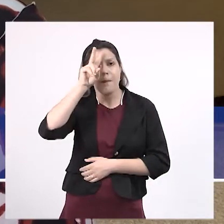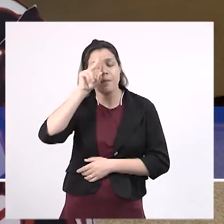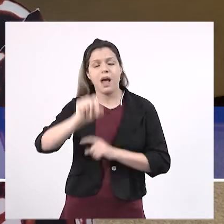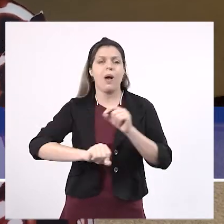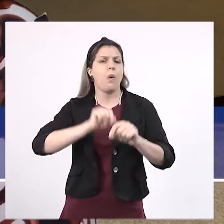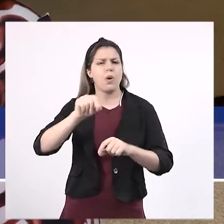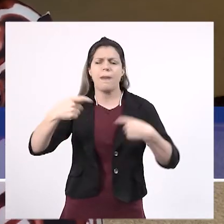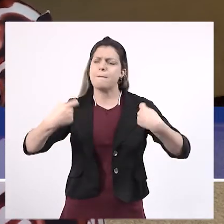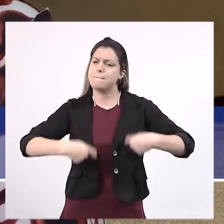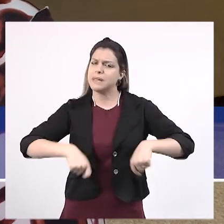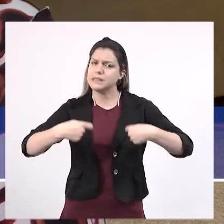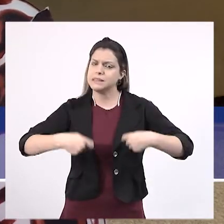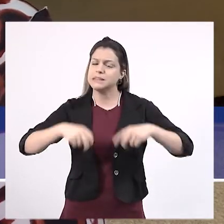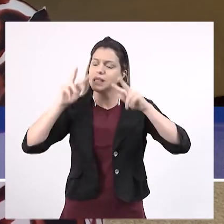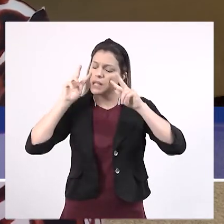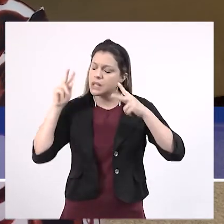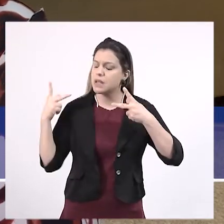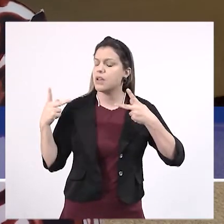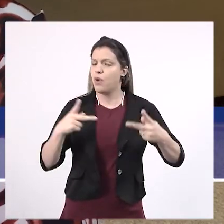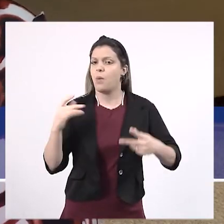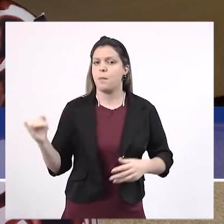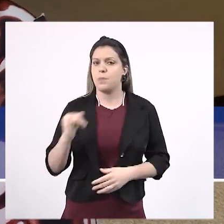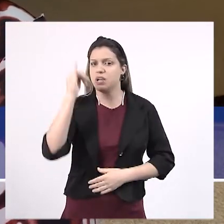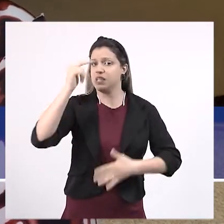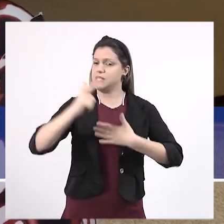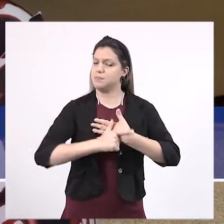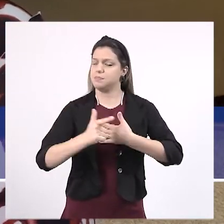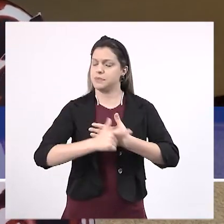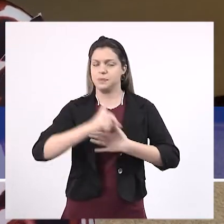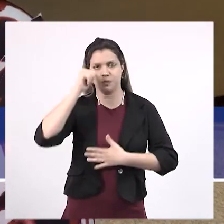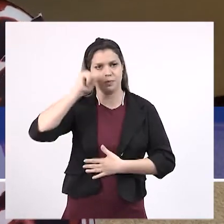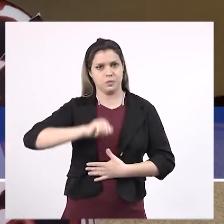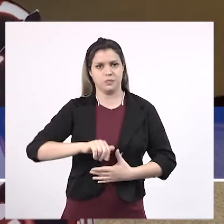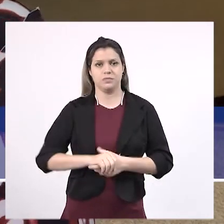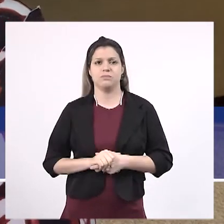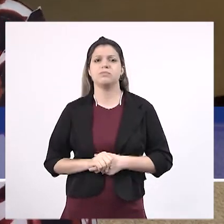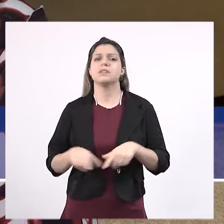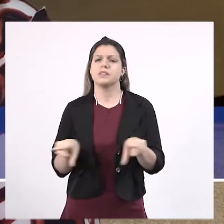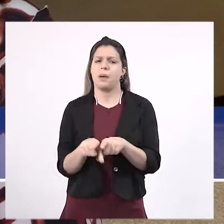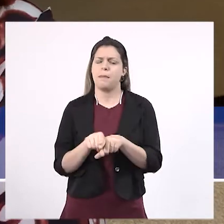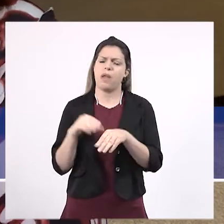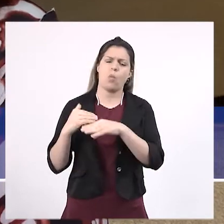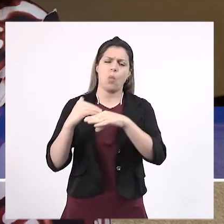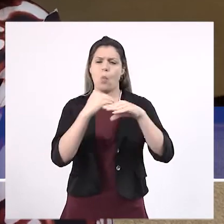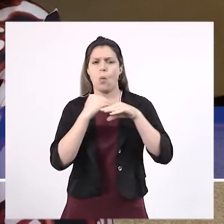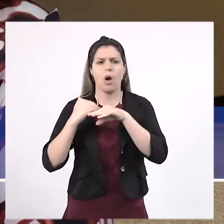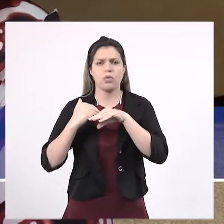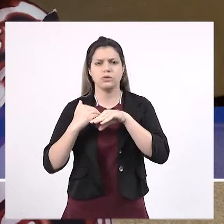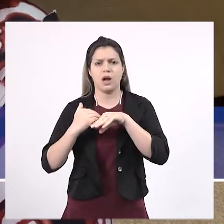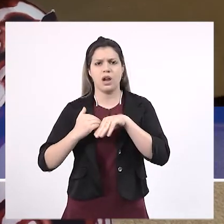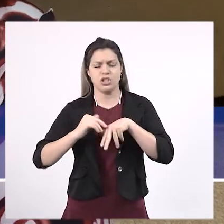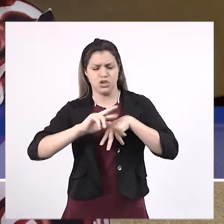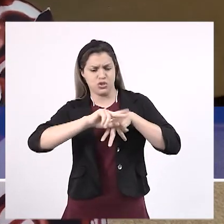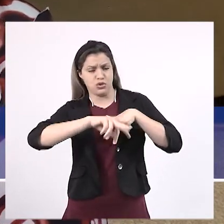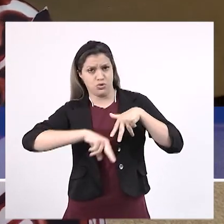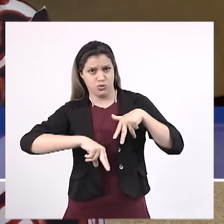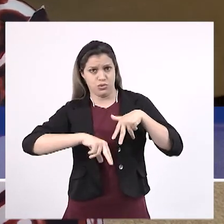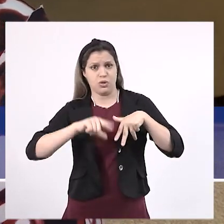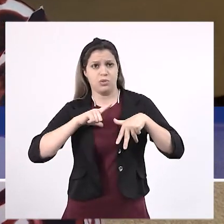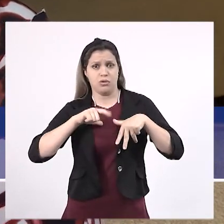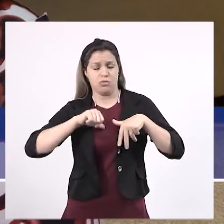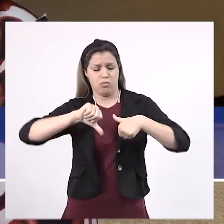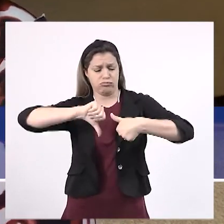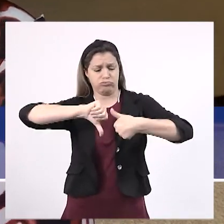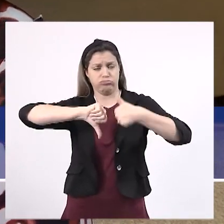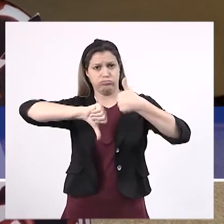da necessidade de se reconhecer a importância do papel da mulher e da igualdade de gênero que nós devemos